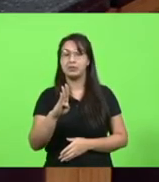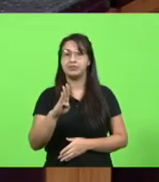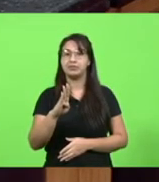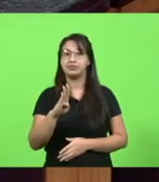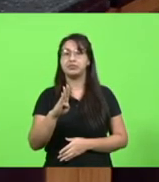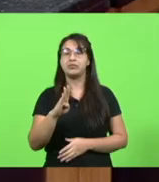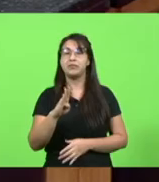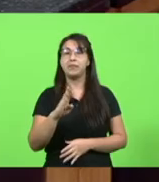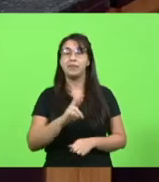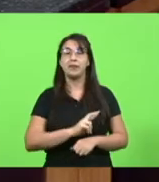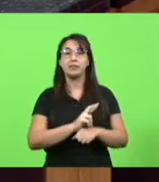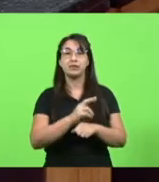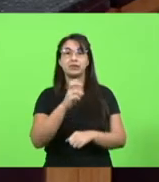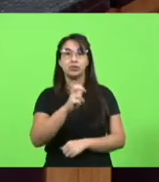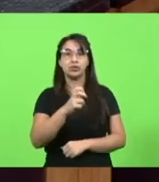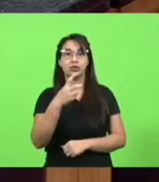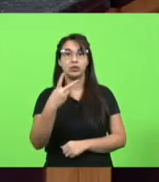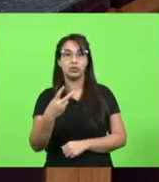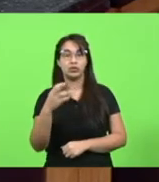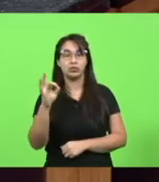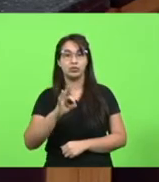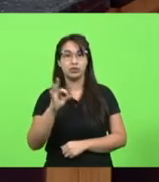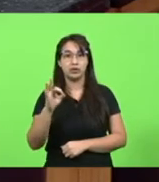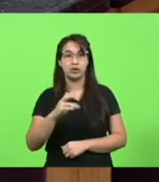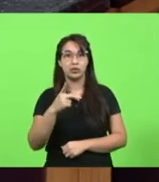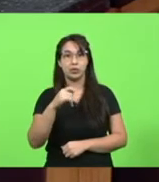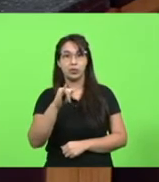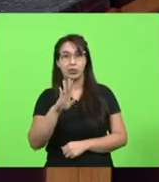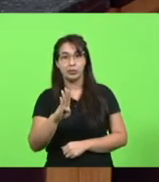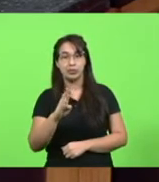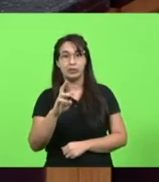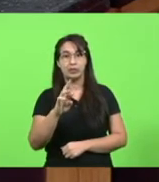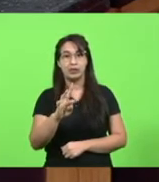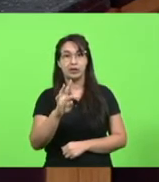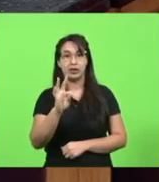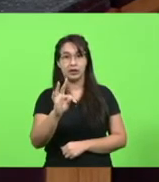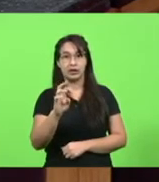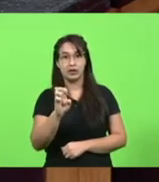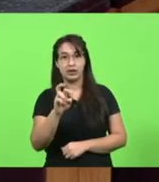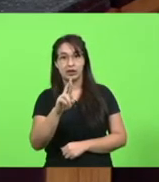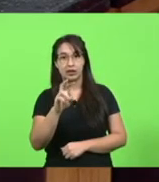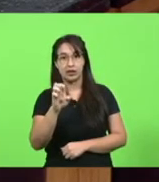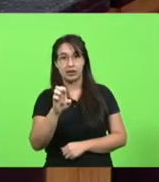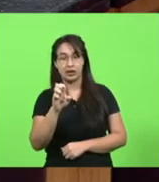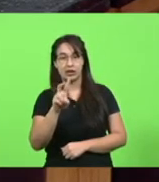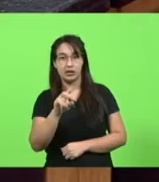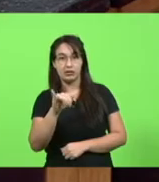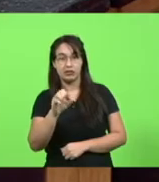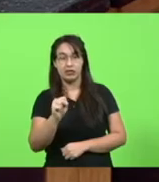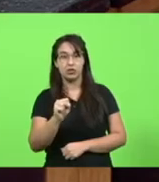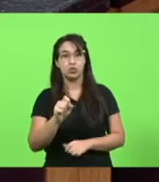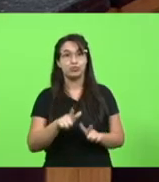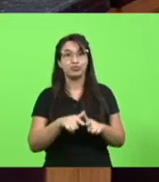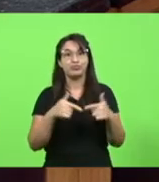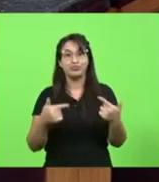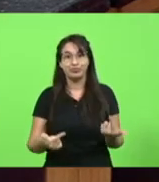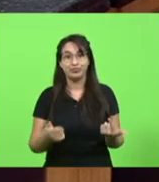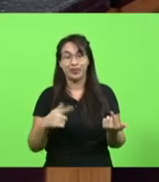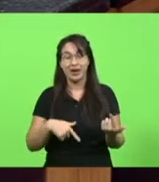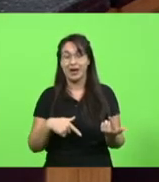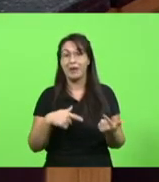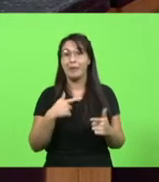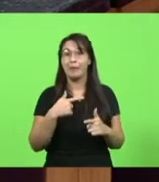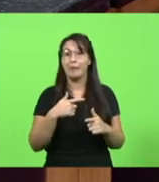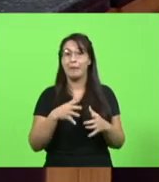representa 52% do PIB de Treviso. Ou seja, será um impacto em mais